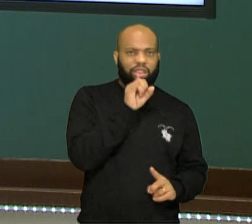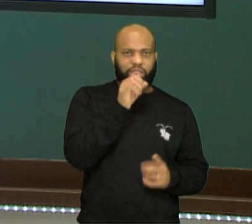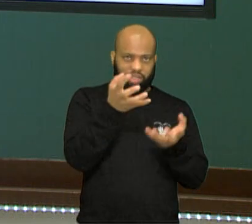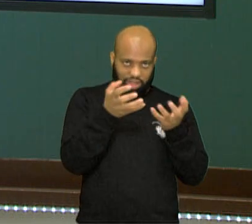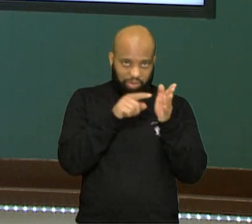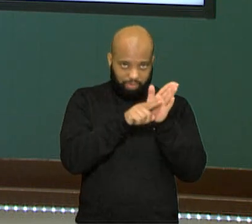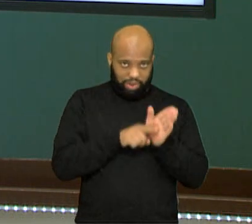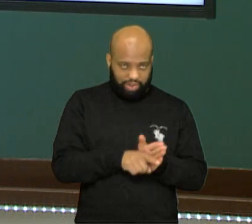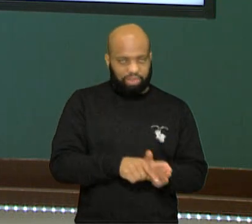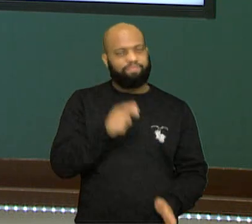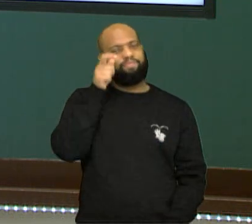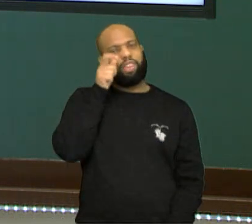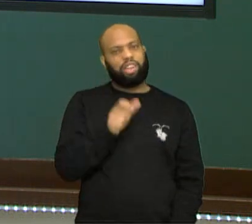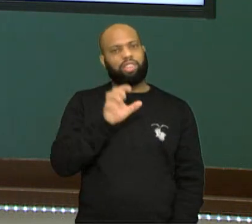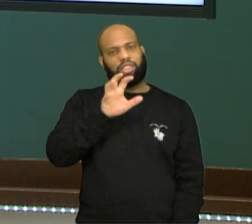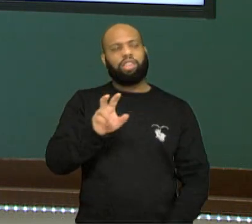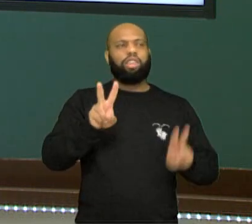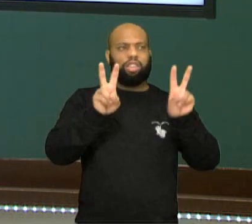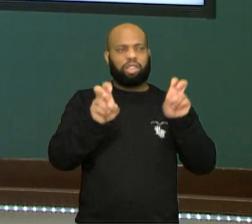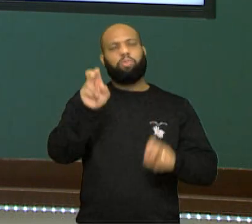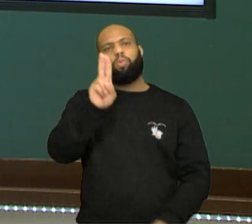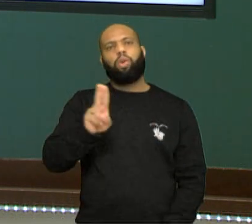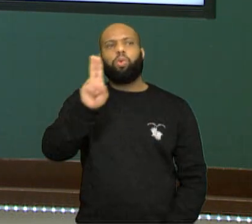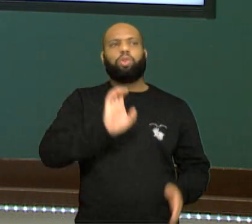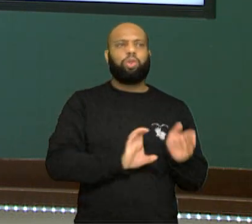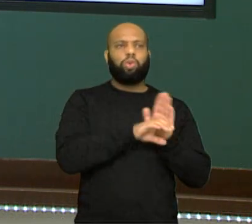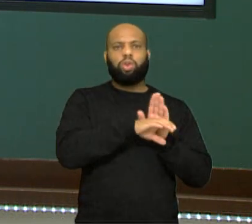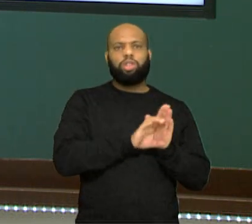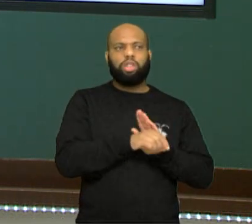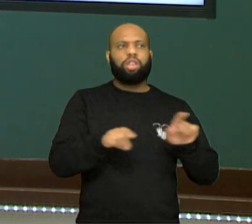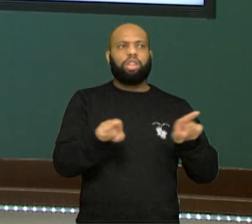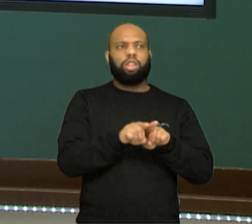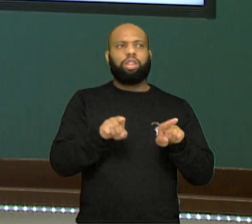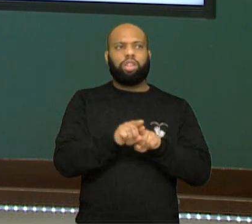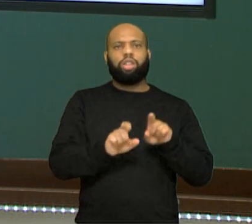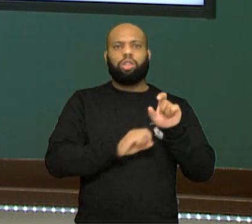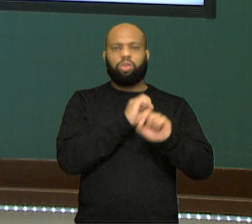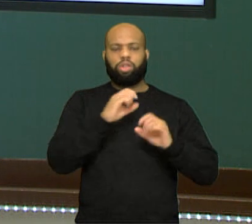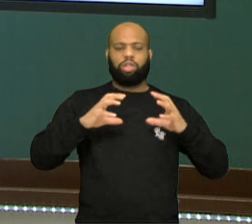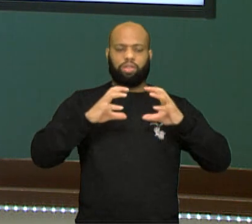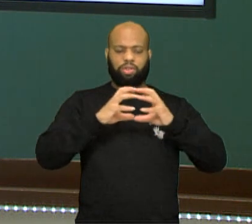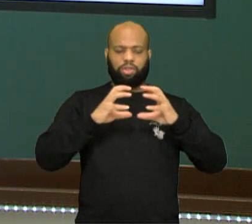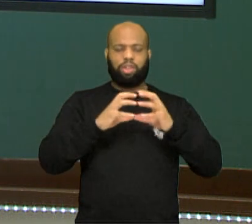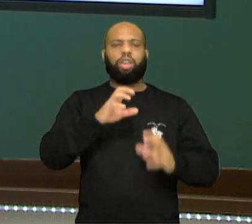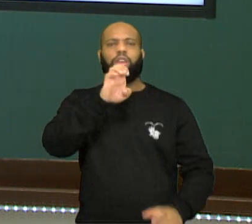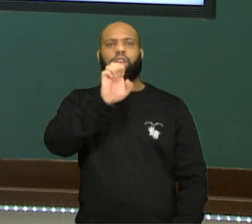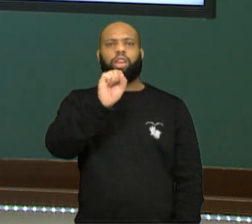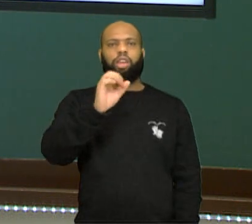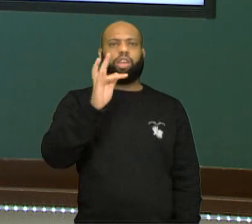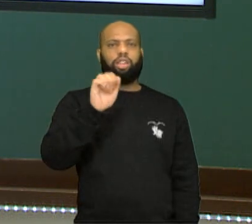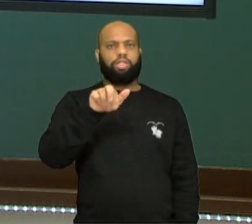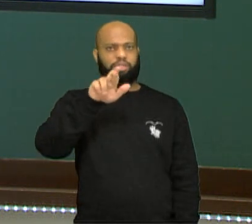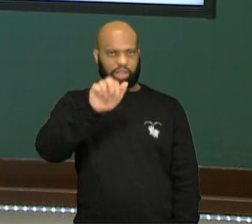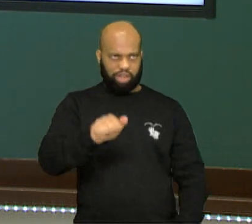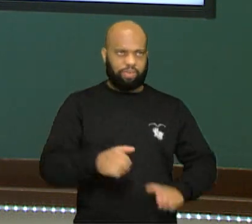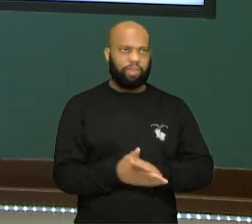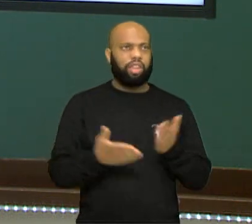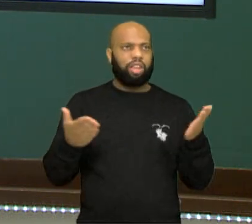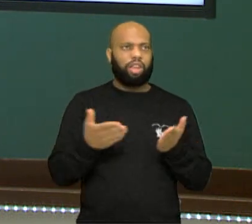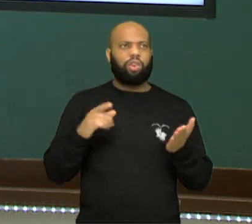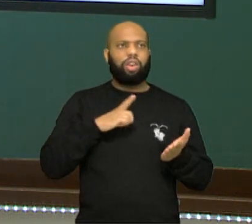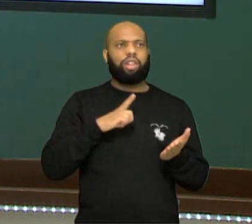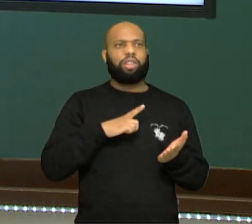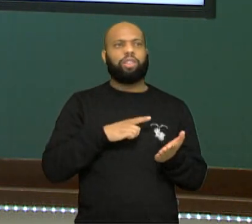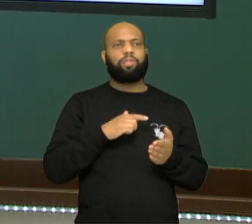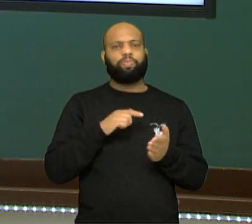assunto muito interessante e aplicado no conceito particularmente da esfera que a gente está trabalhando. Vamos agora para a